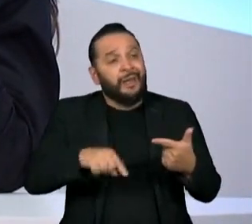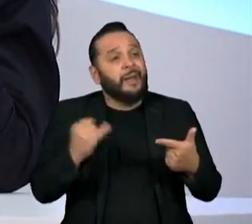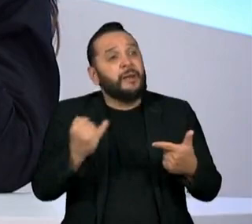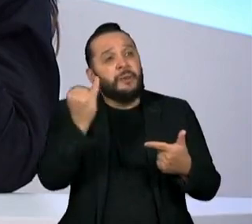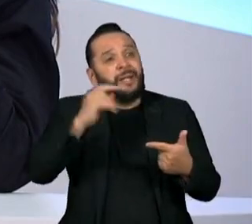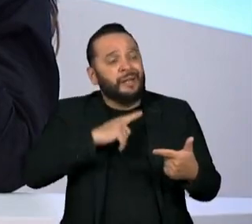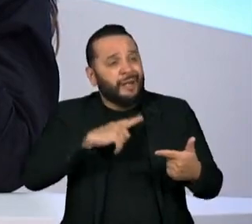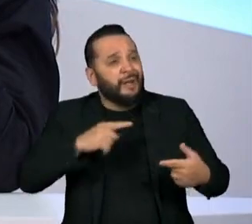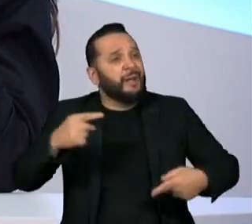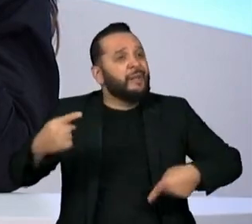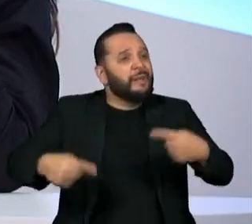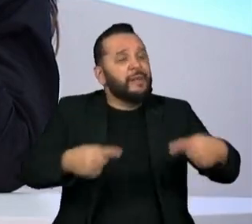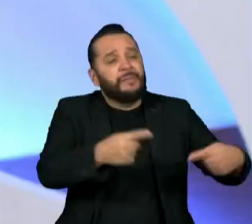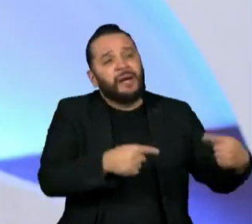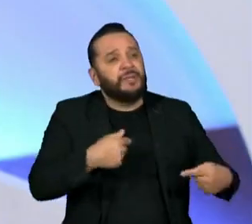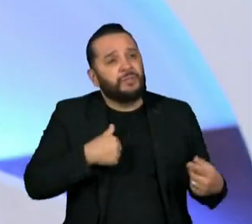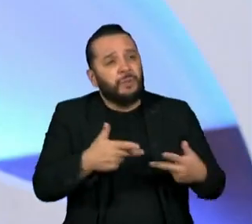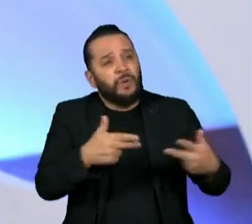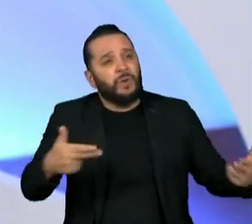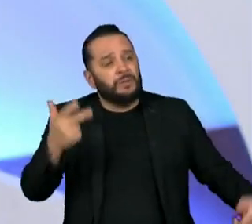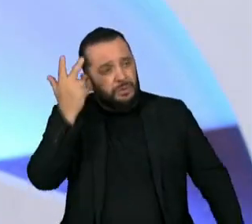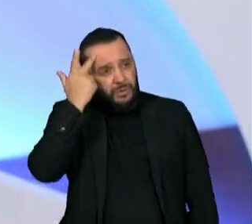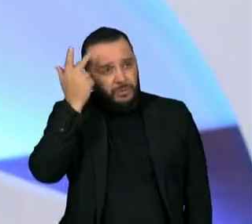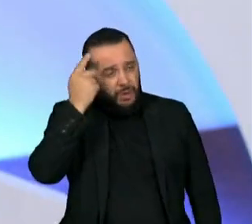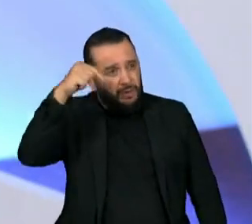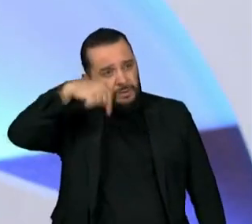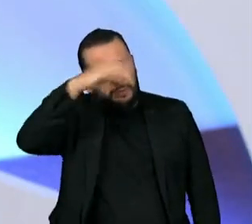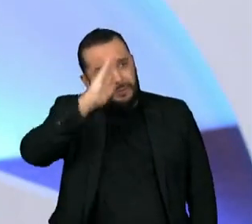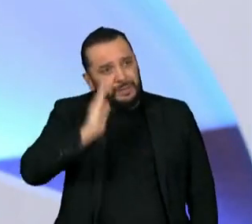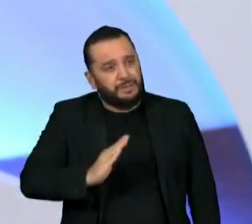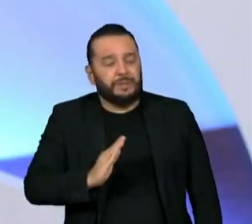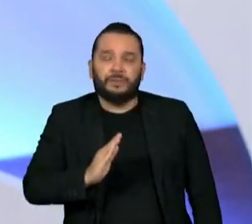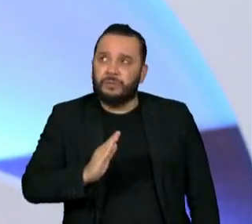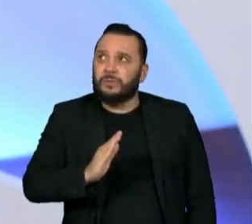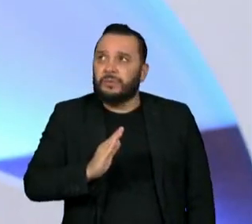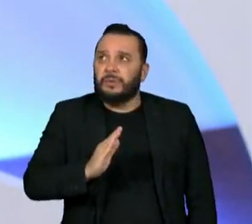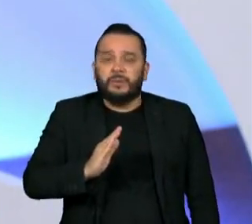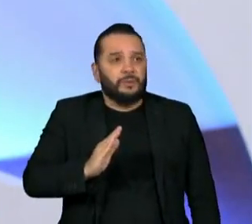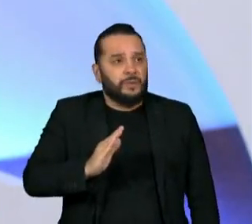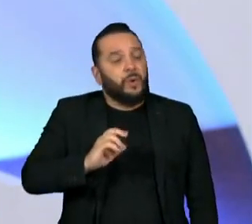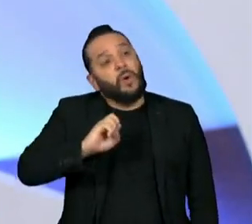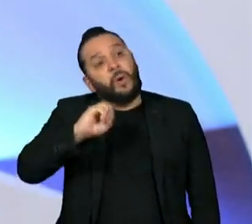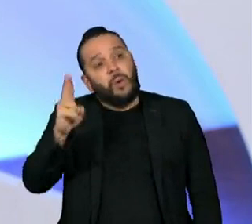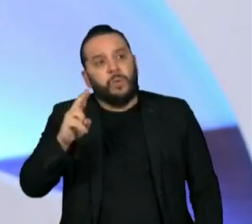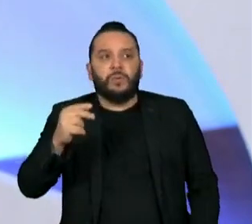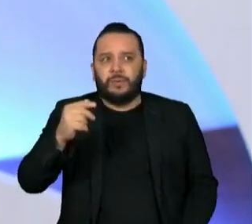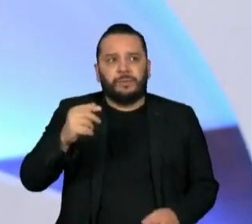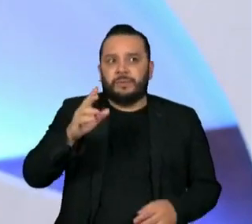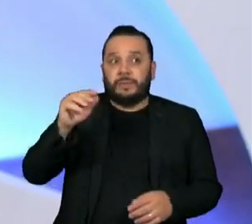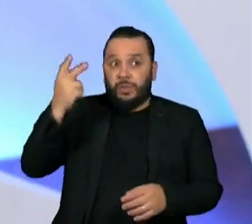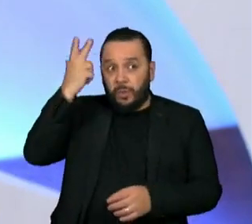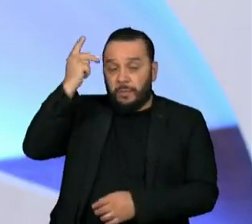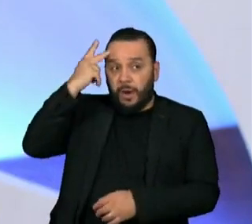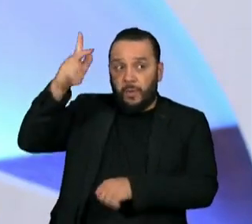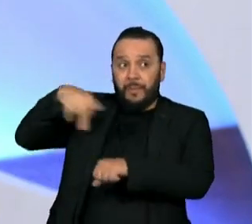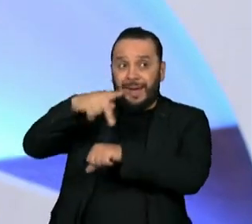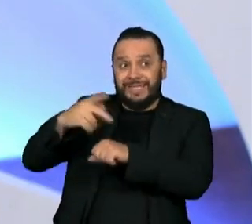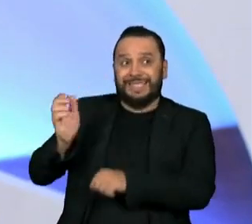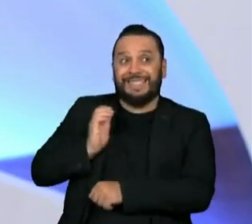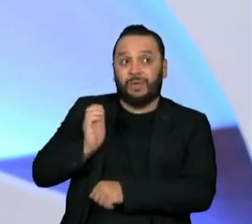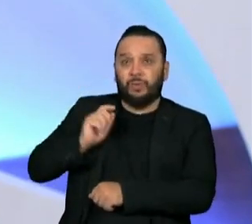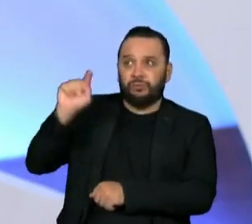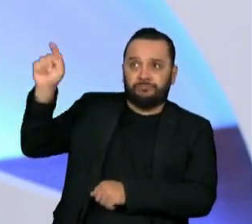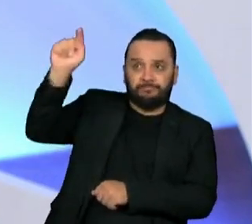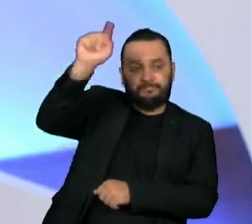ter um debate sobre uma coisa que é normal em países desenvolvidos ainda que é uma discussão sobre governaria